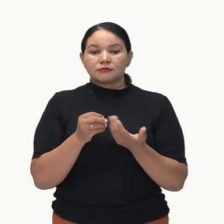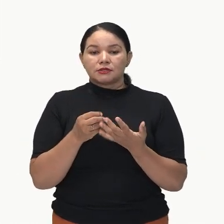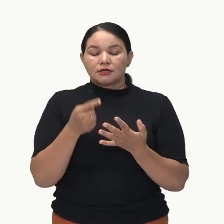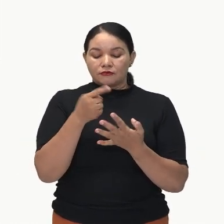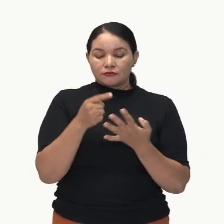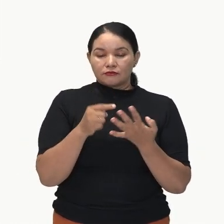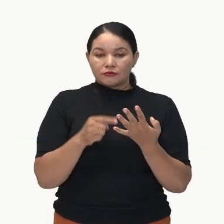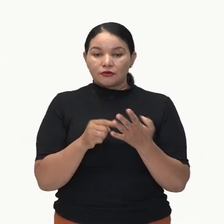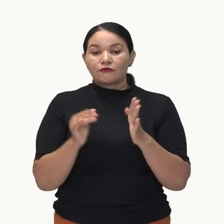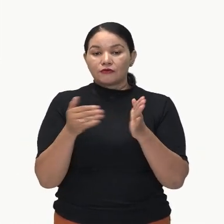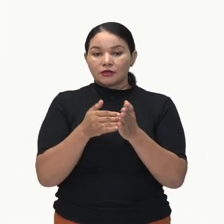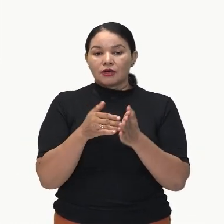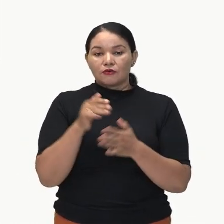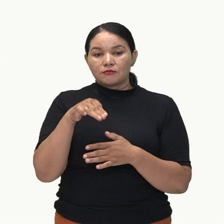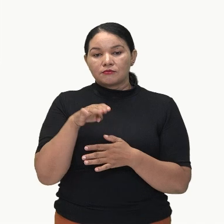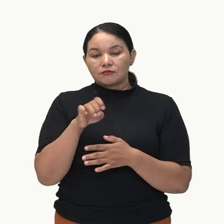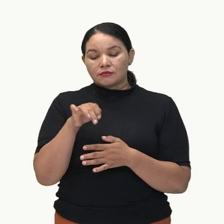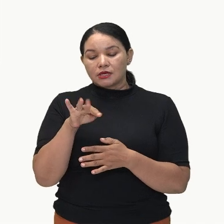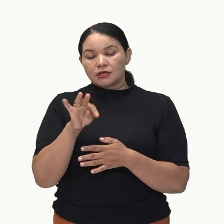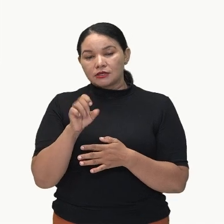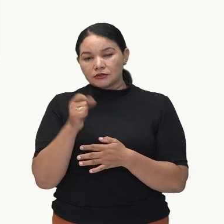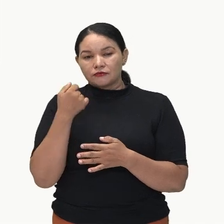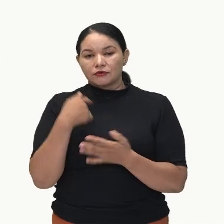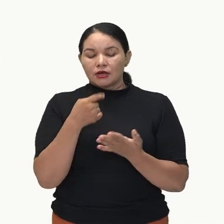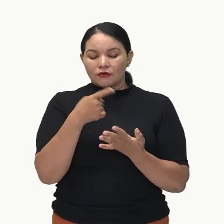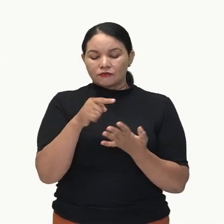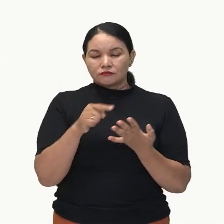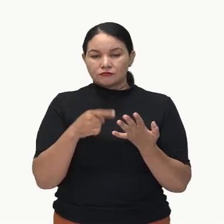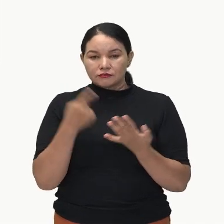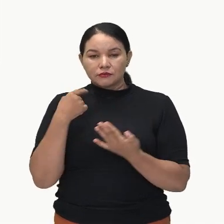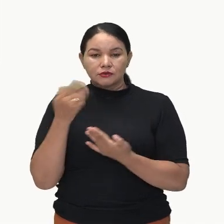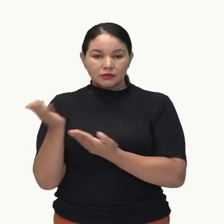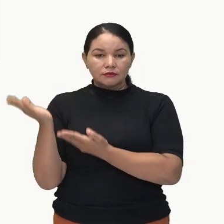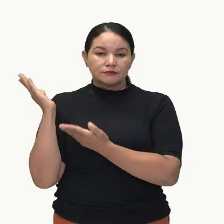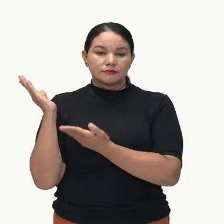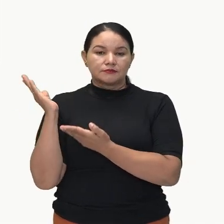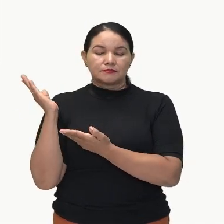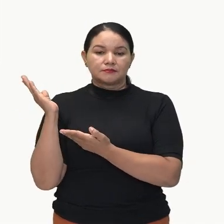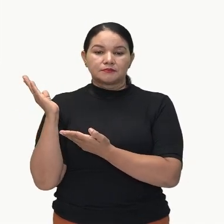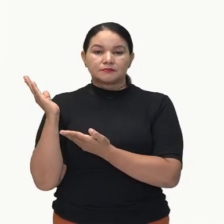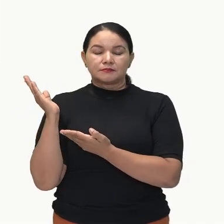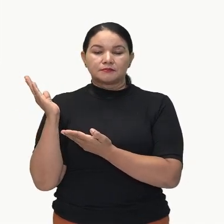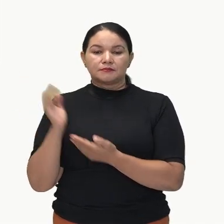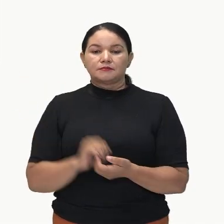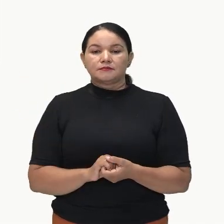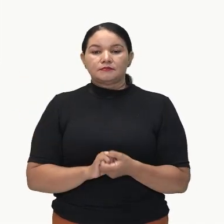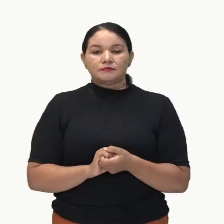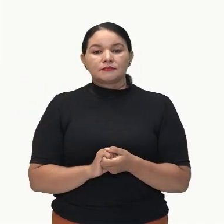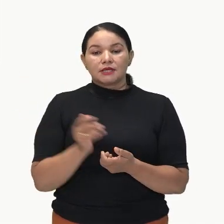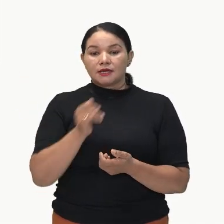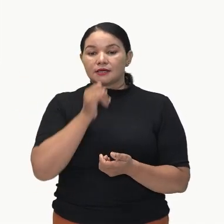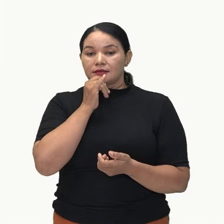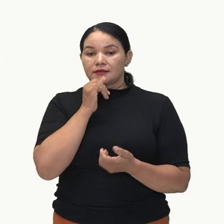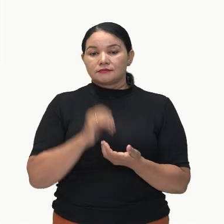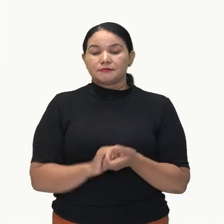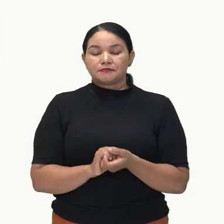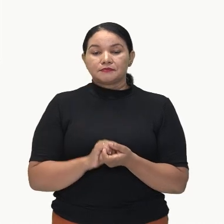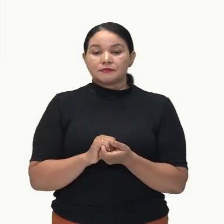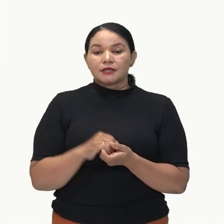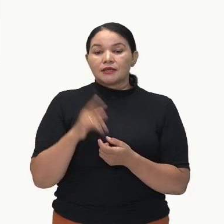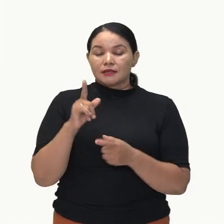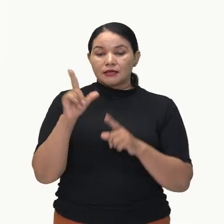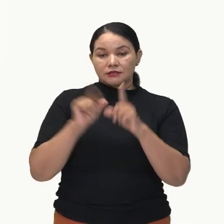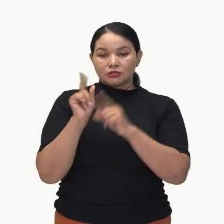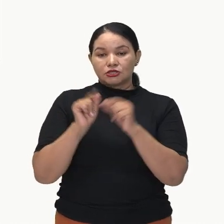mente, também despacio, bien, peor, mejor, assim, apenas. Então, las estrellas brilham